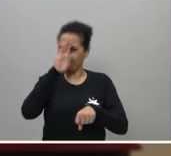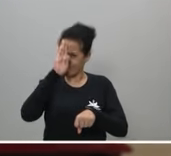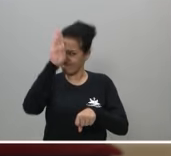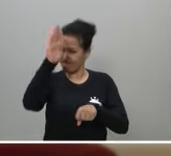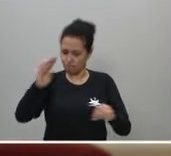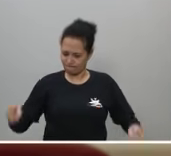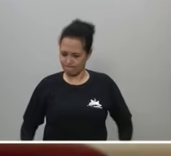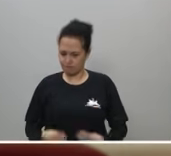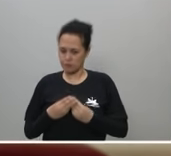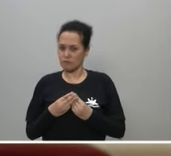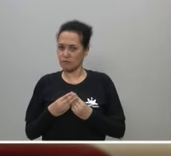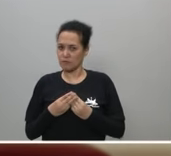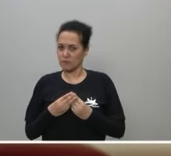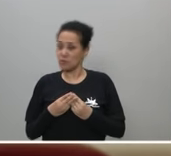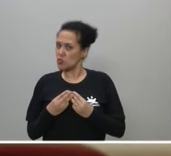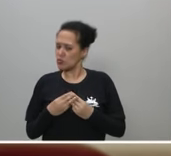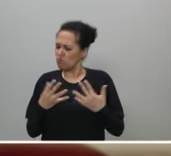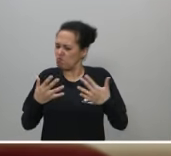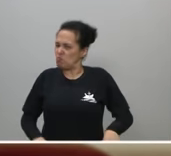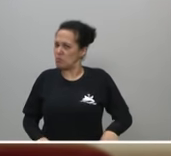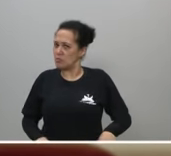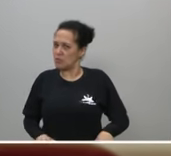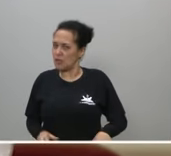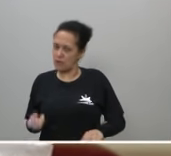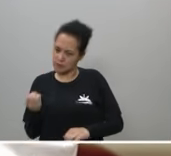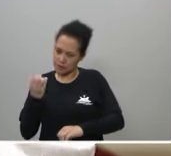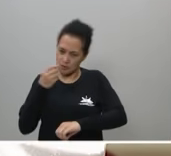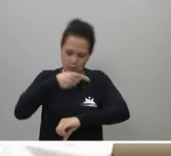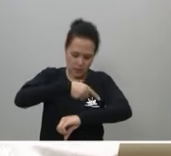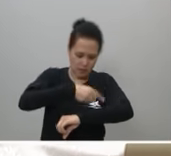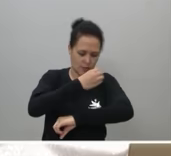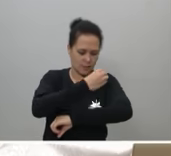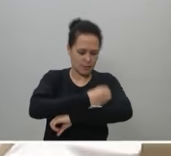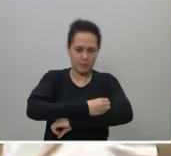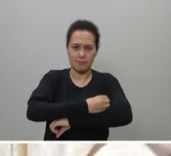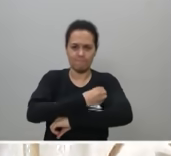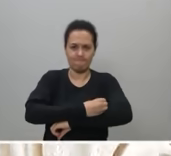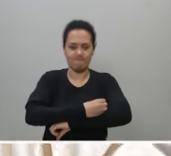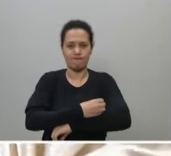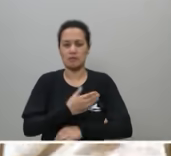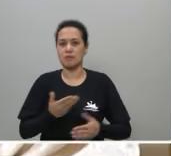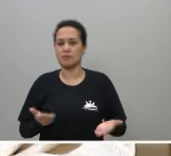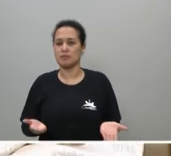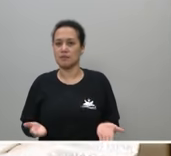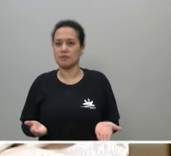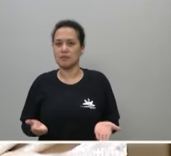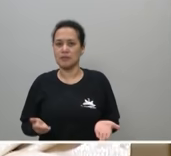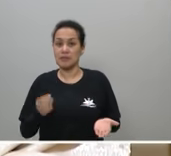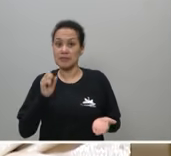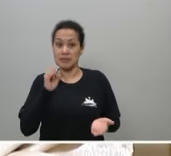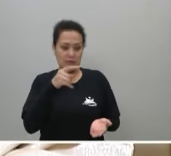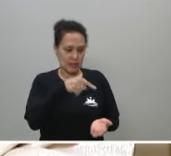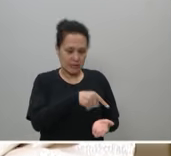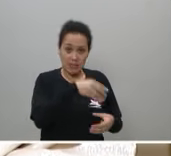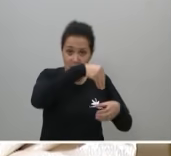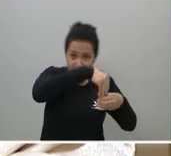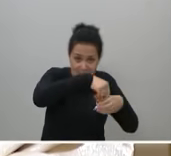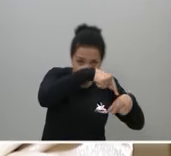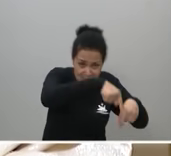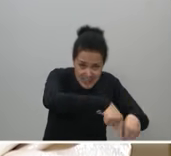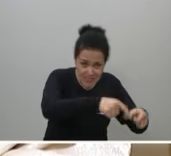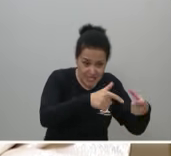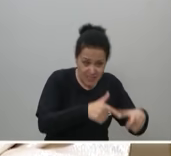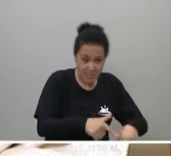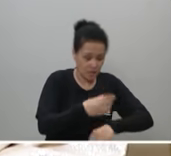que o judeu não queria ir para lá. Por quê? Porque estando na Samaria, se estaria impuro,